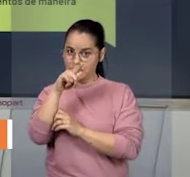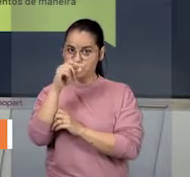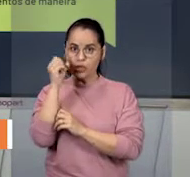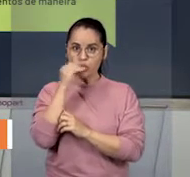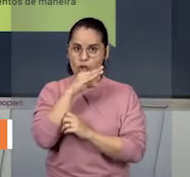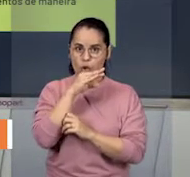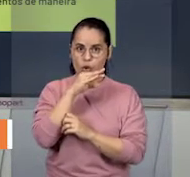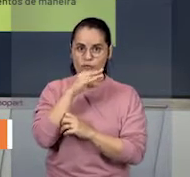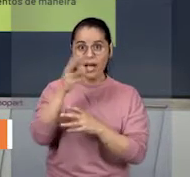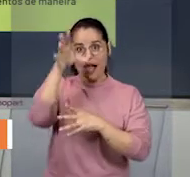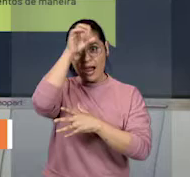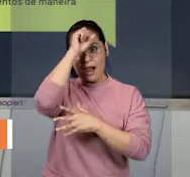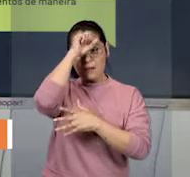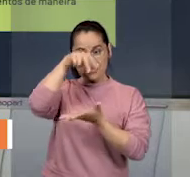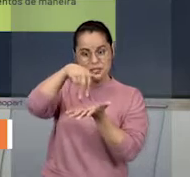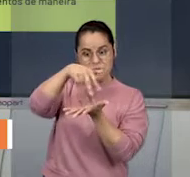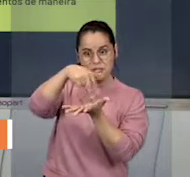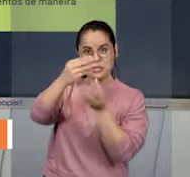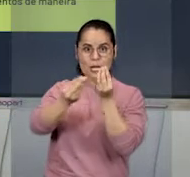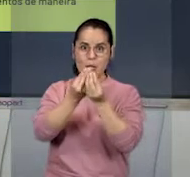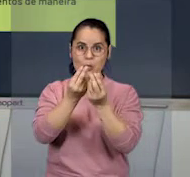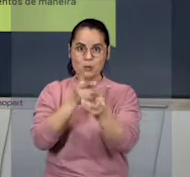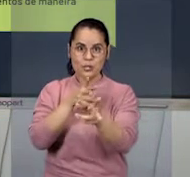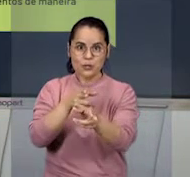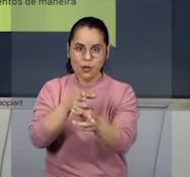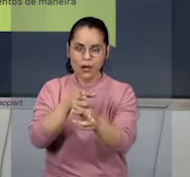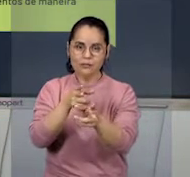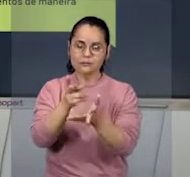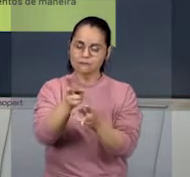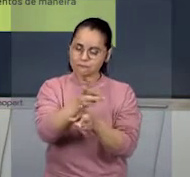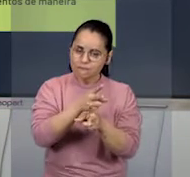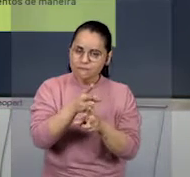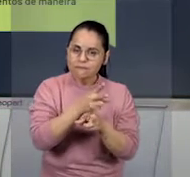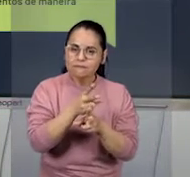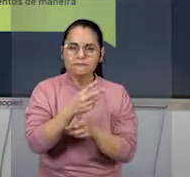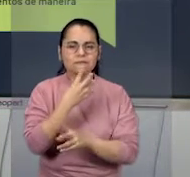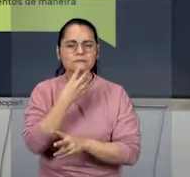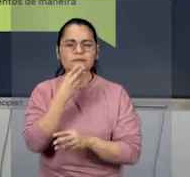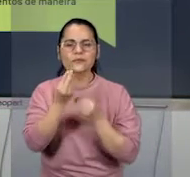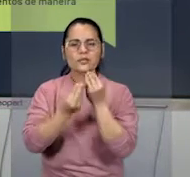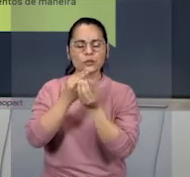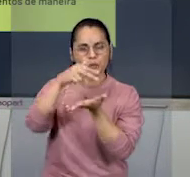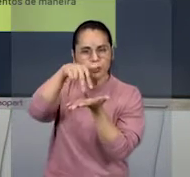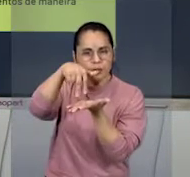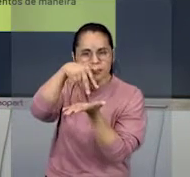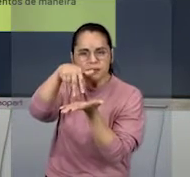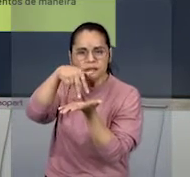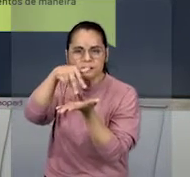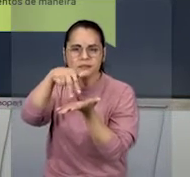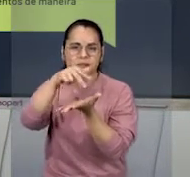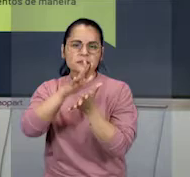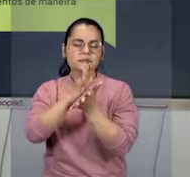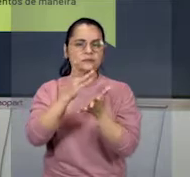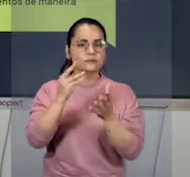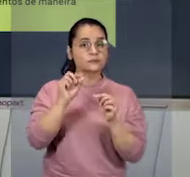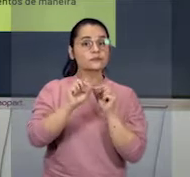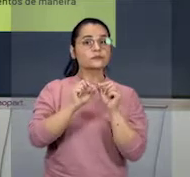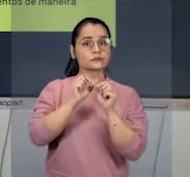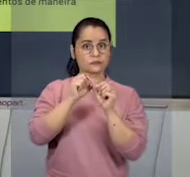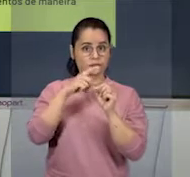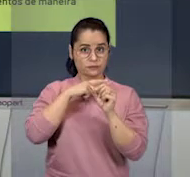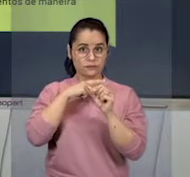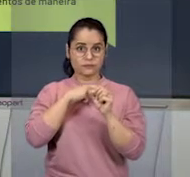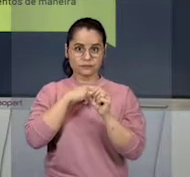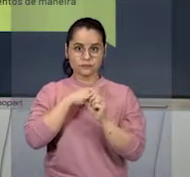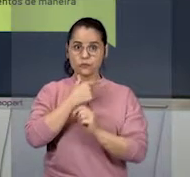aqueles passos, você está buscando conhecer aquela coreografia, que é composta por